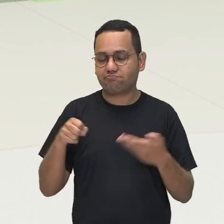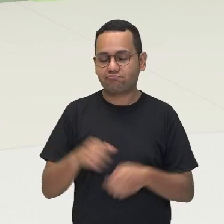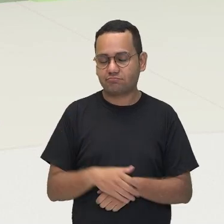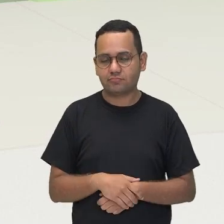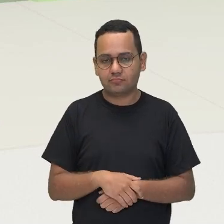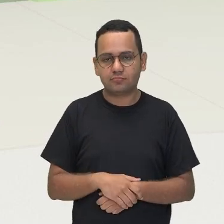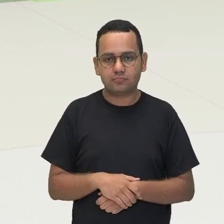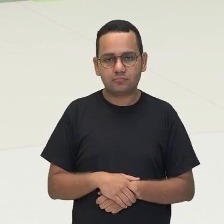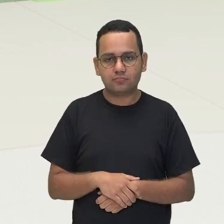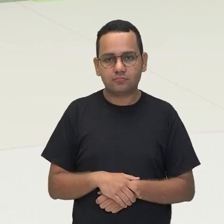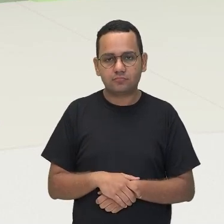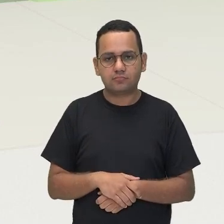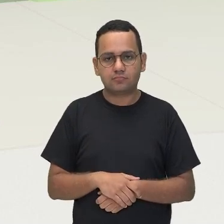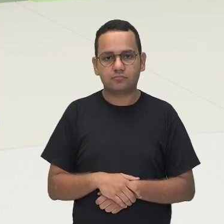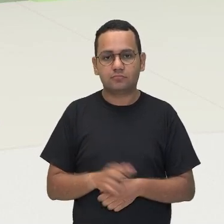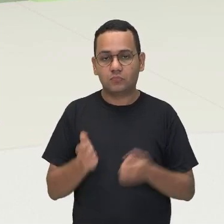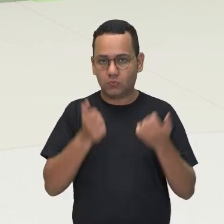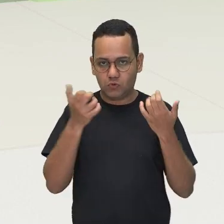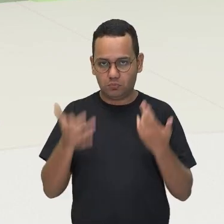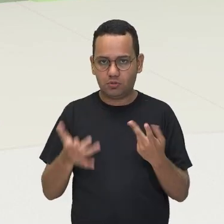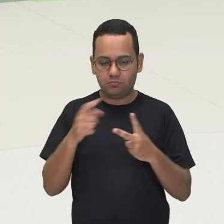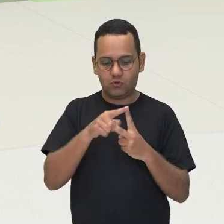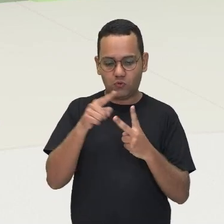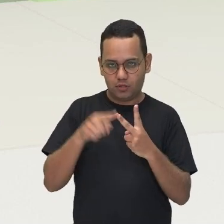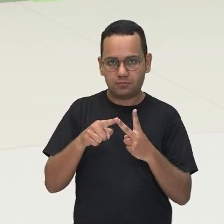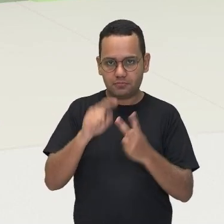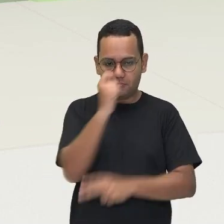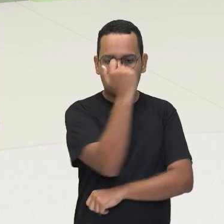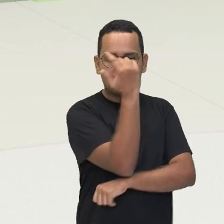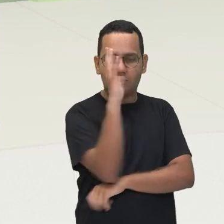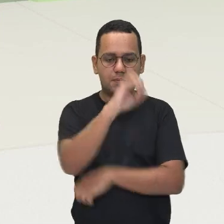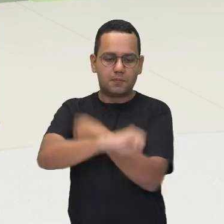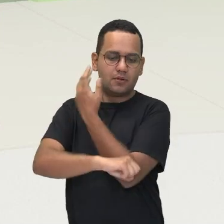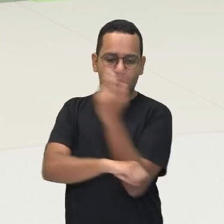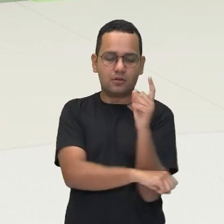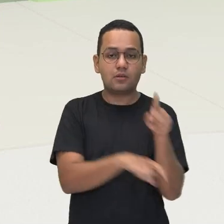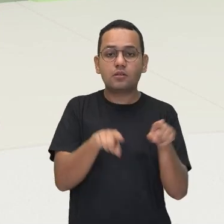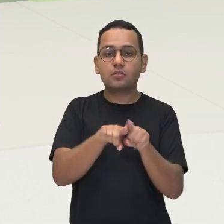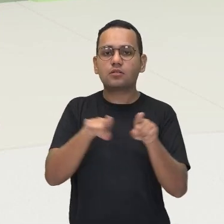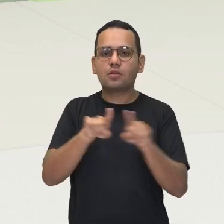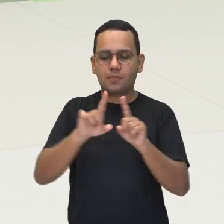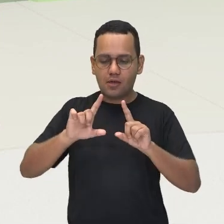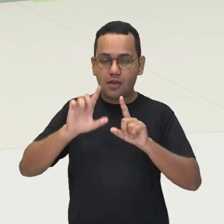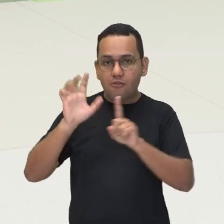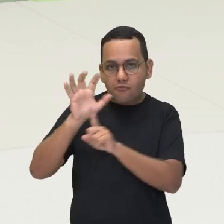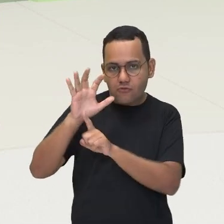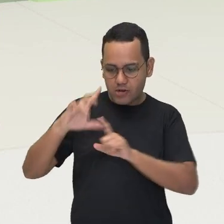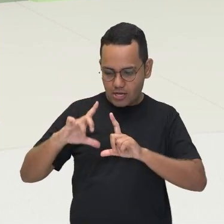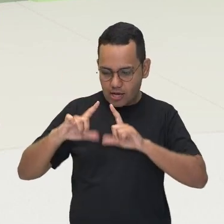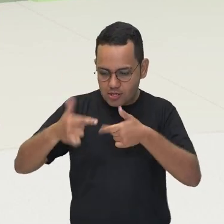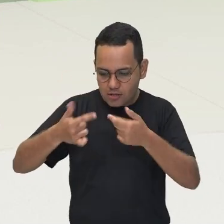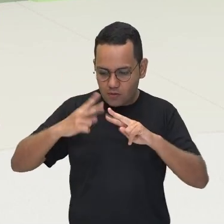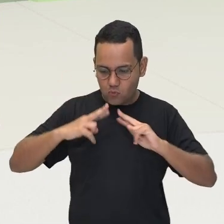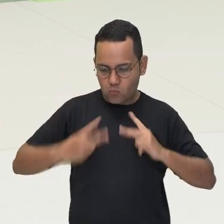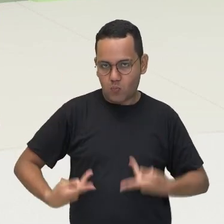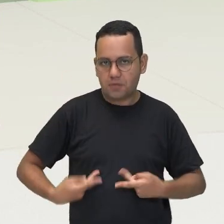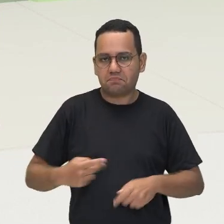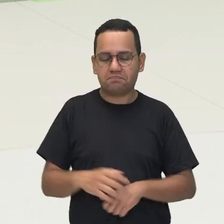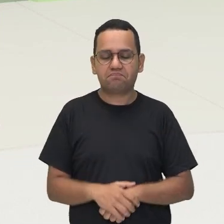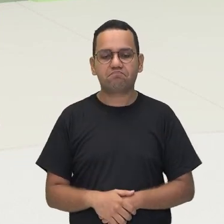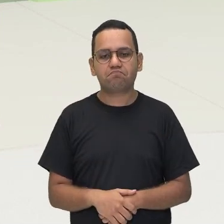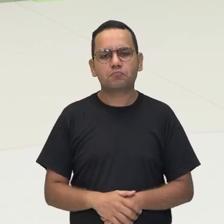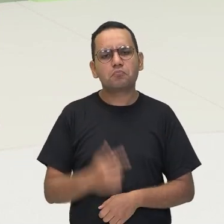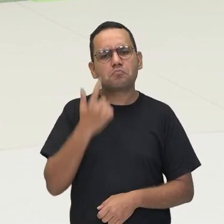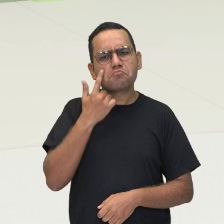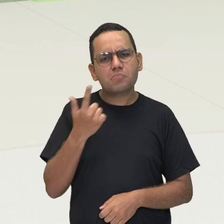Vamos falar sobre meio ambiente e ação antrópica. Quando nós vemos aqui uma imagem como esta, que